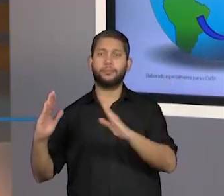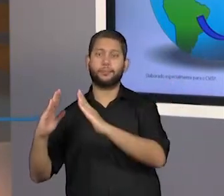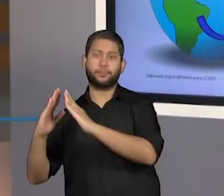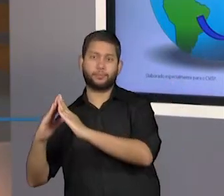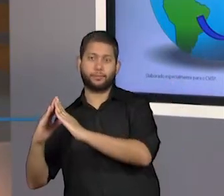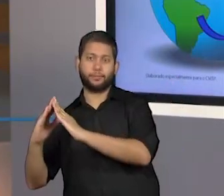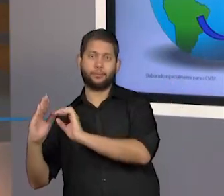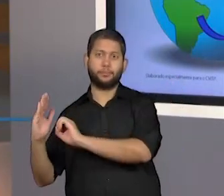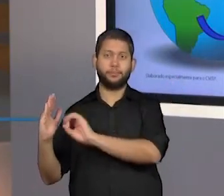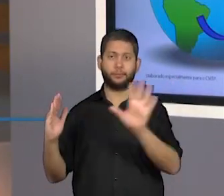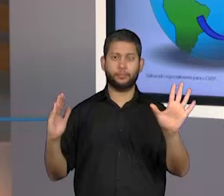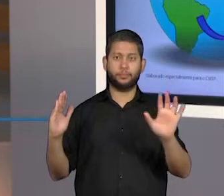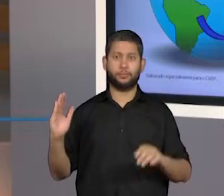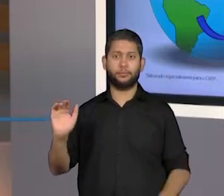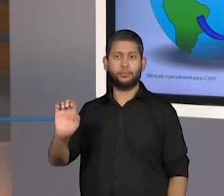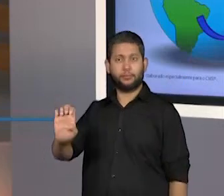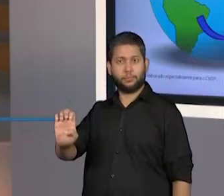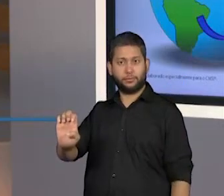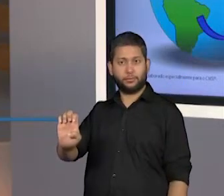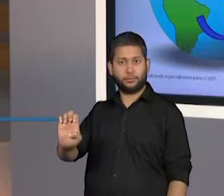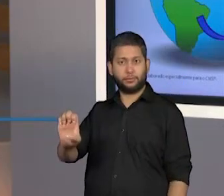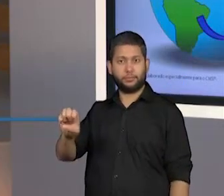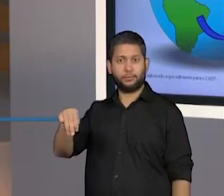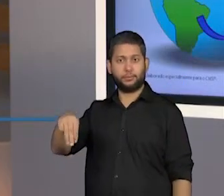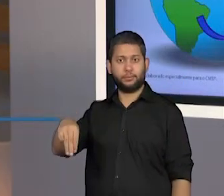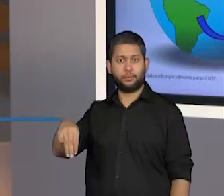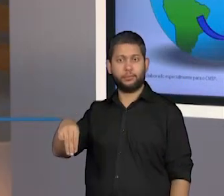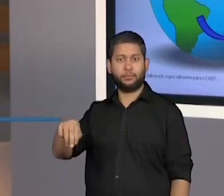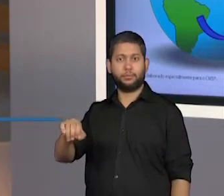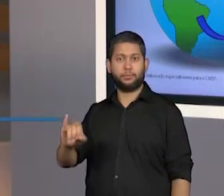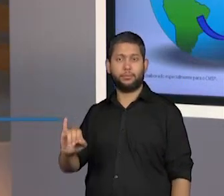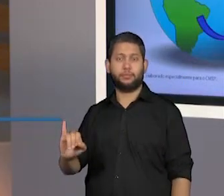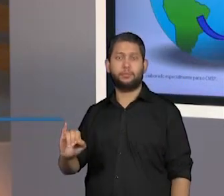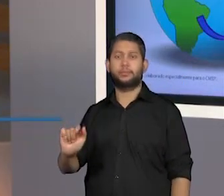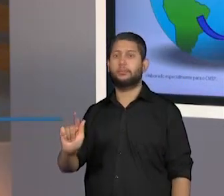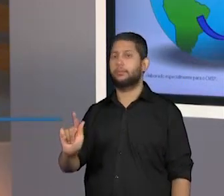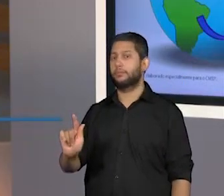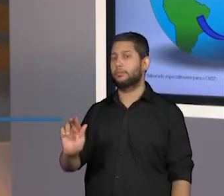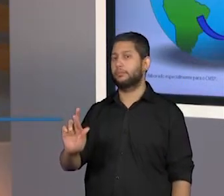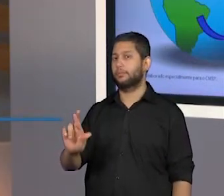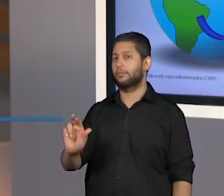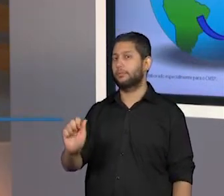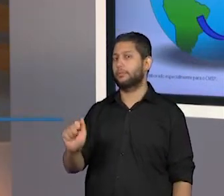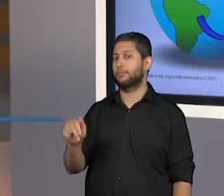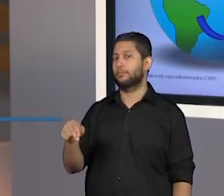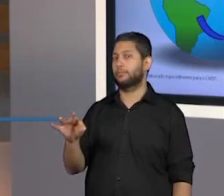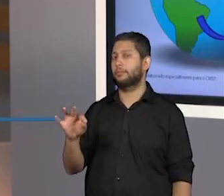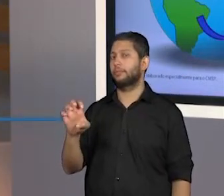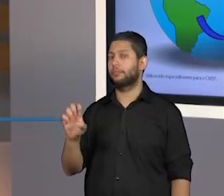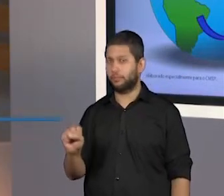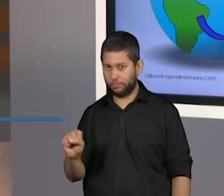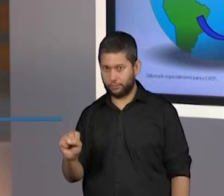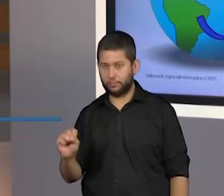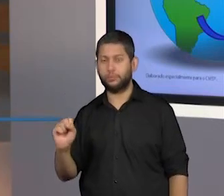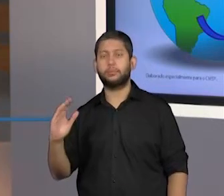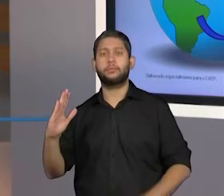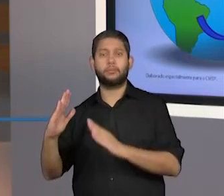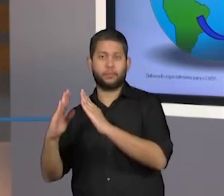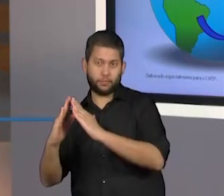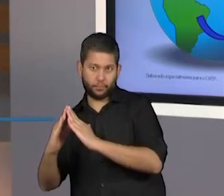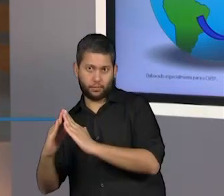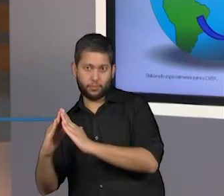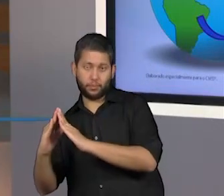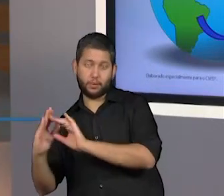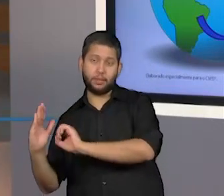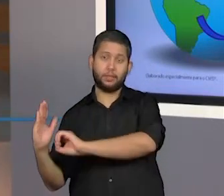Eu saí do Brasil e fui para um outro país. Então, para os brasileiros, eu sou um emigrante. Sou uma